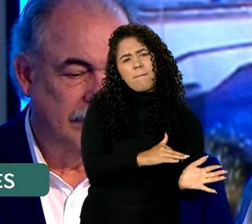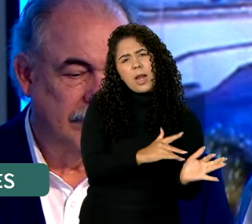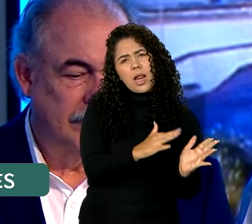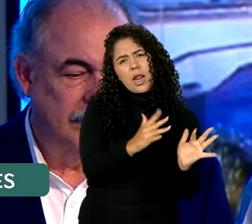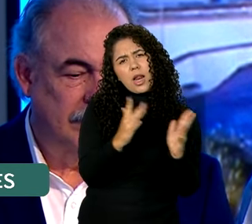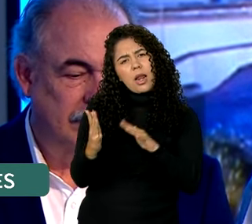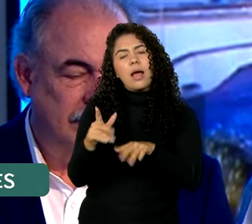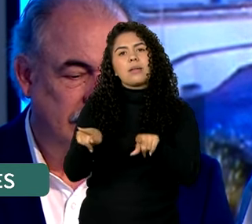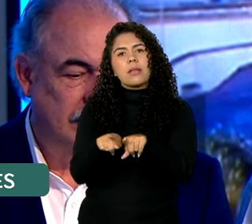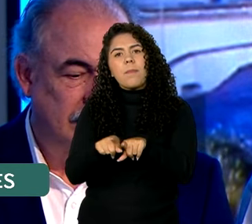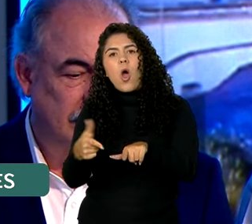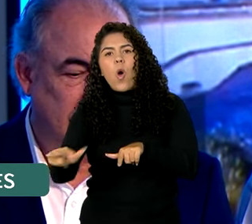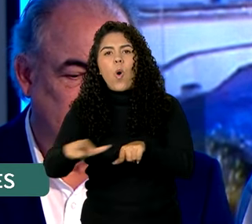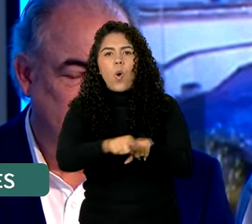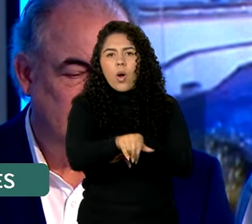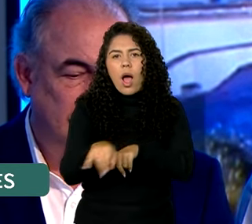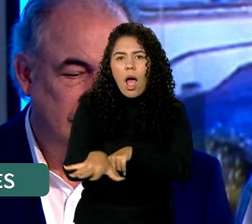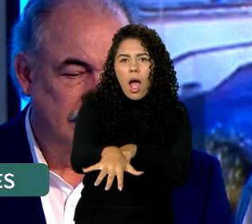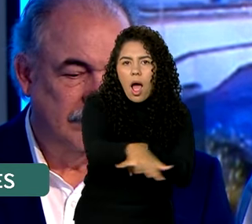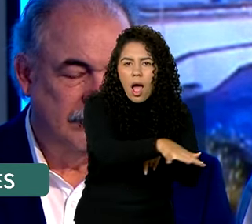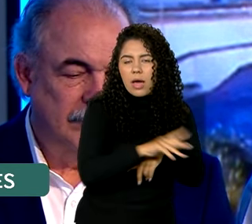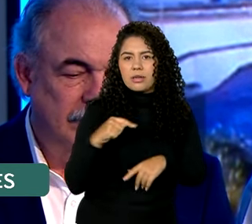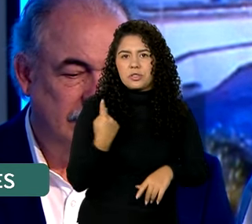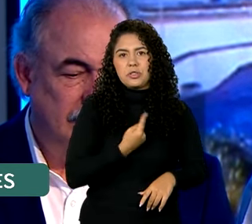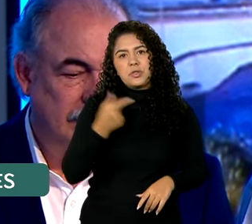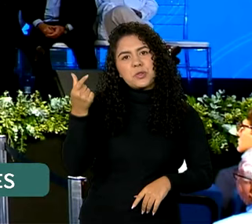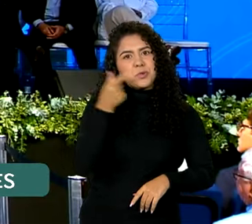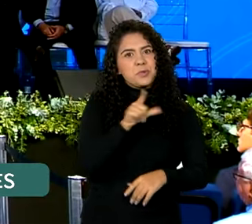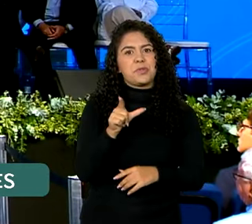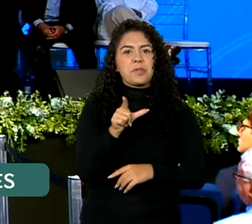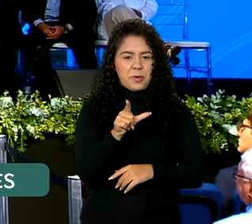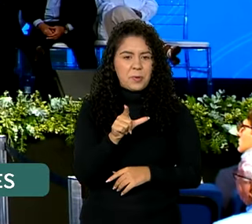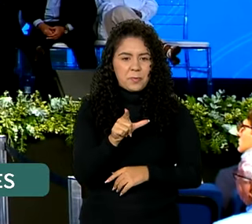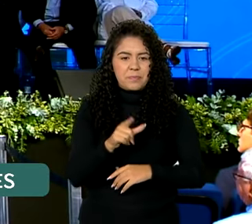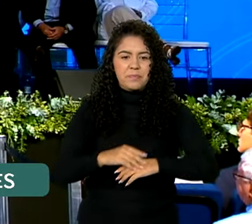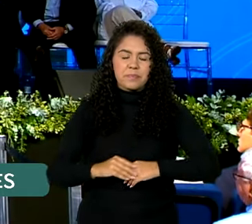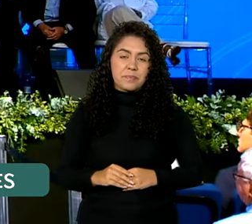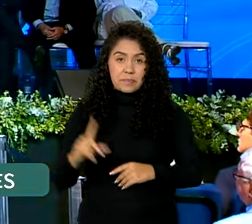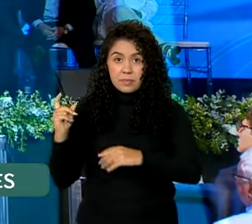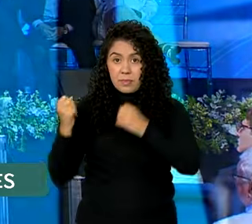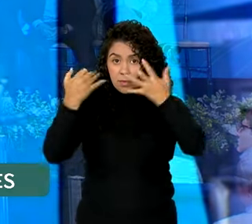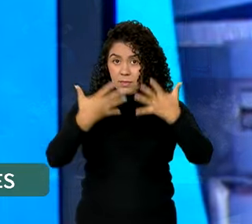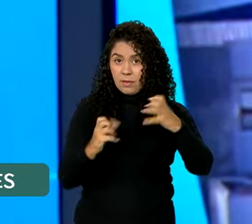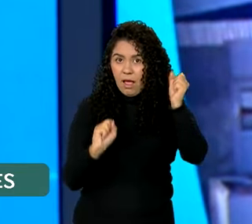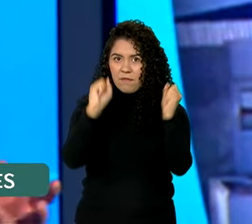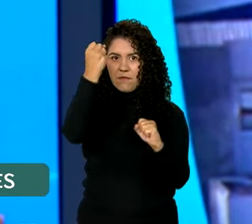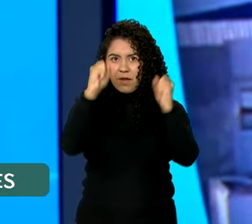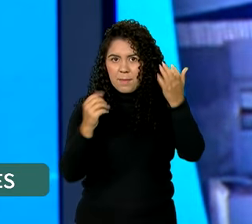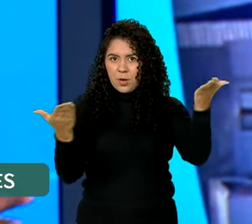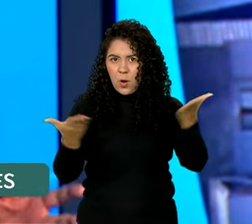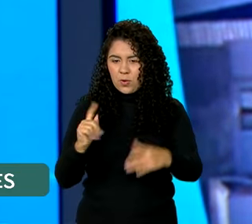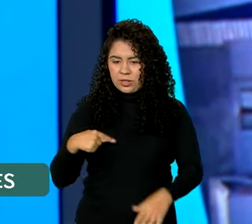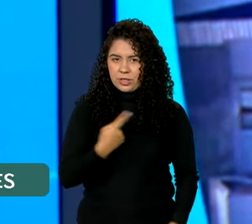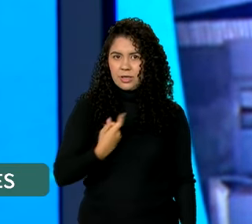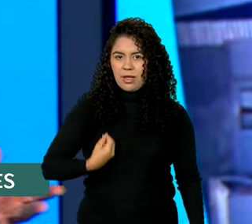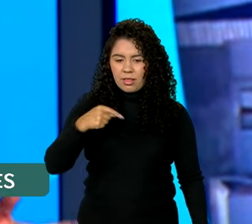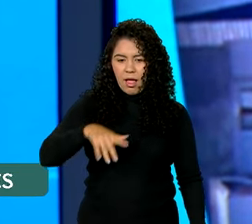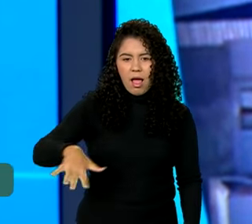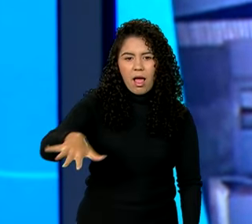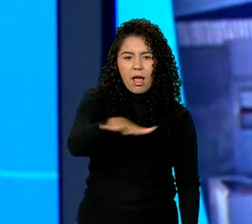governo, que a gente conseguiu atingir esse patamar. Essa fábrica que nós visitamos hoje, modular,